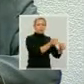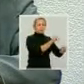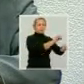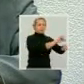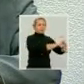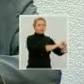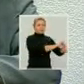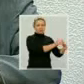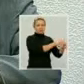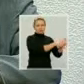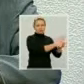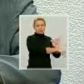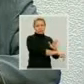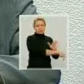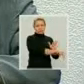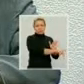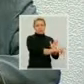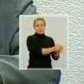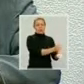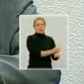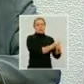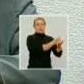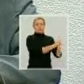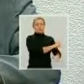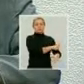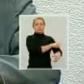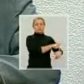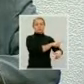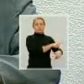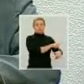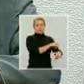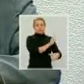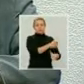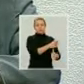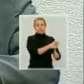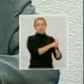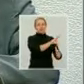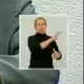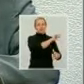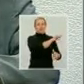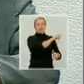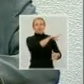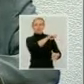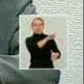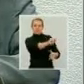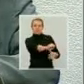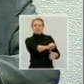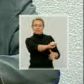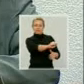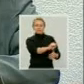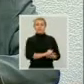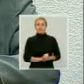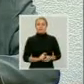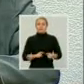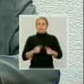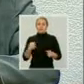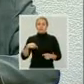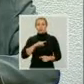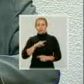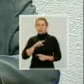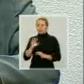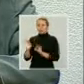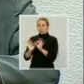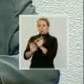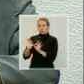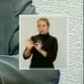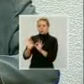de apoio pedagógico, que são, na verdade, os CAPES. Nós, da Organização Nacional de Cegos,